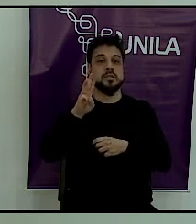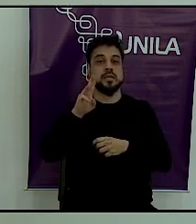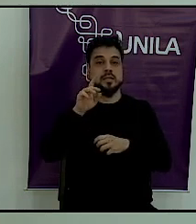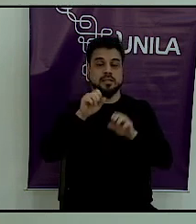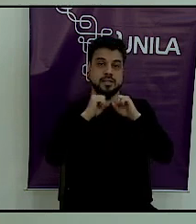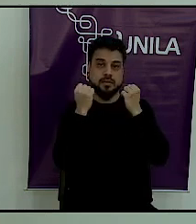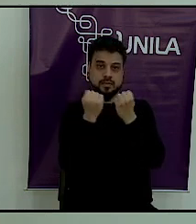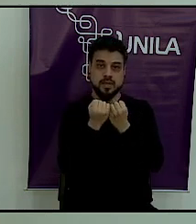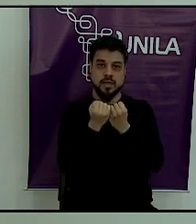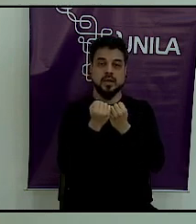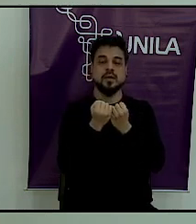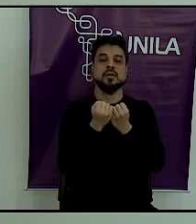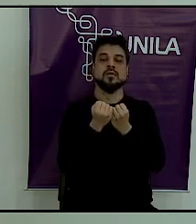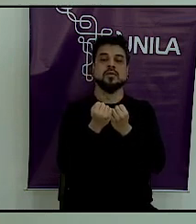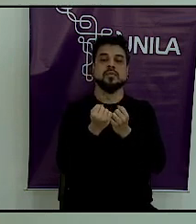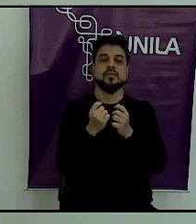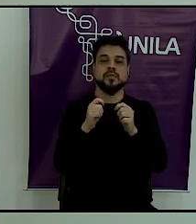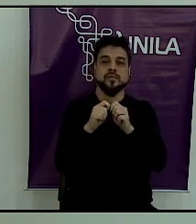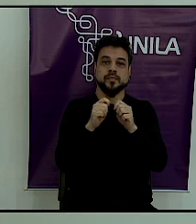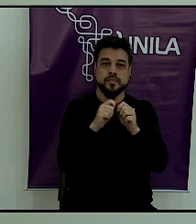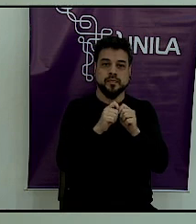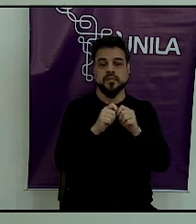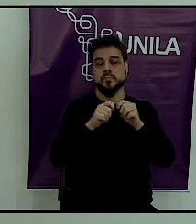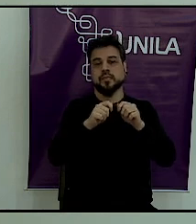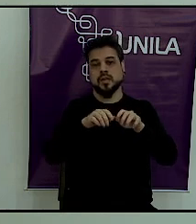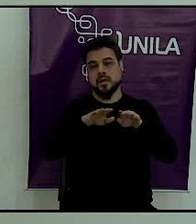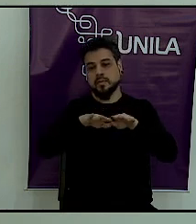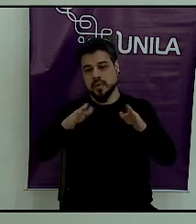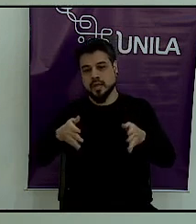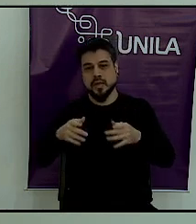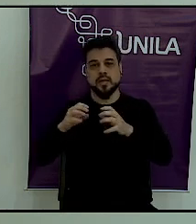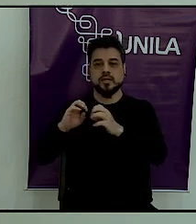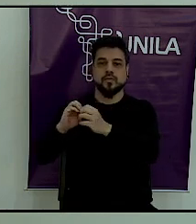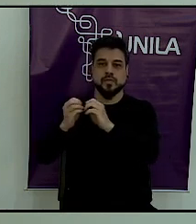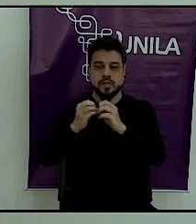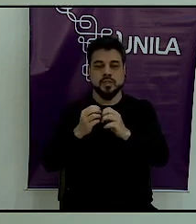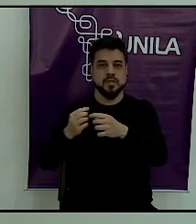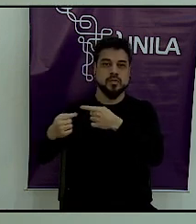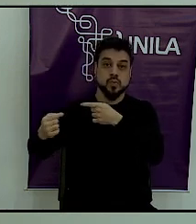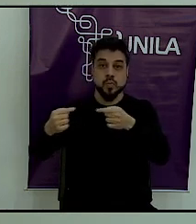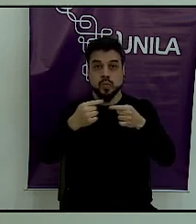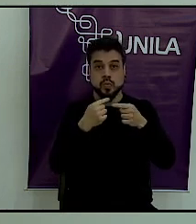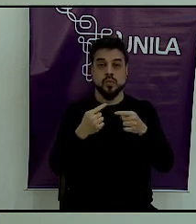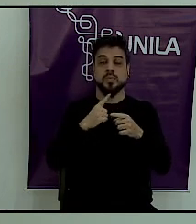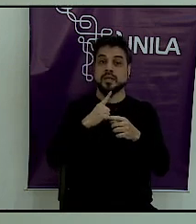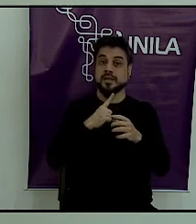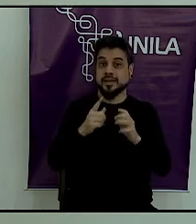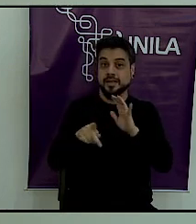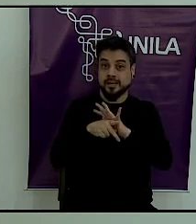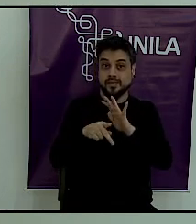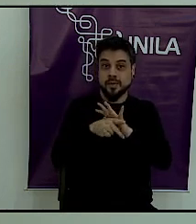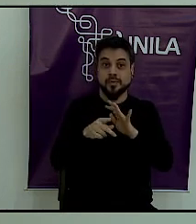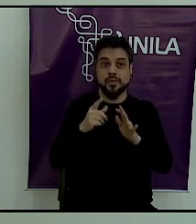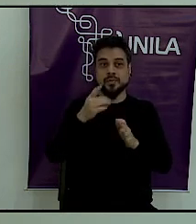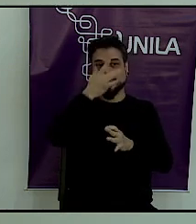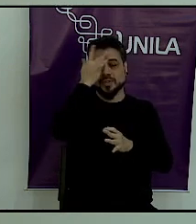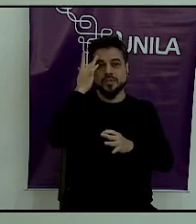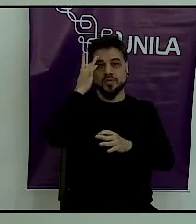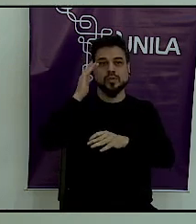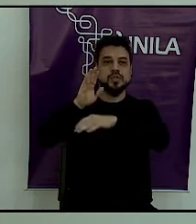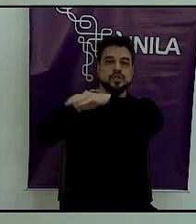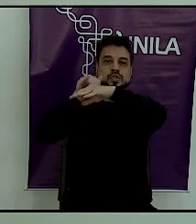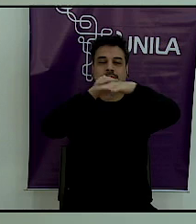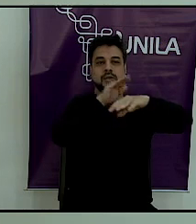seminário, com realização de mesas e oficinas, e com convidadas e convidados de